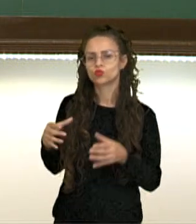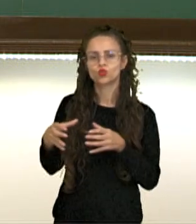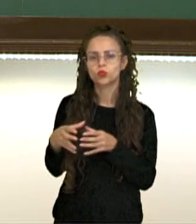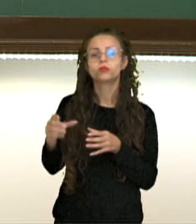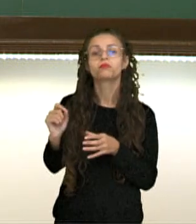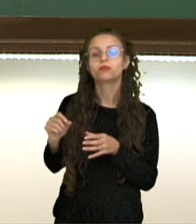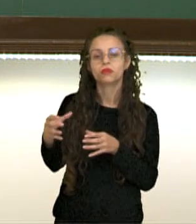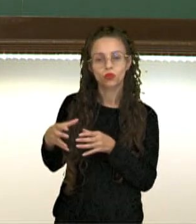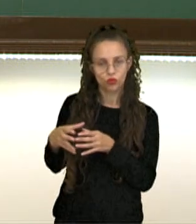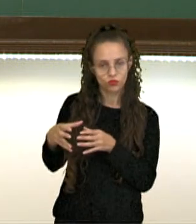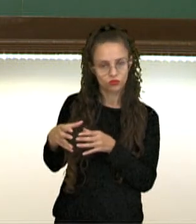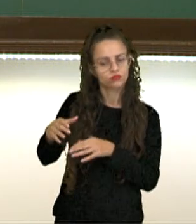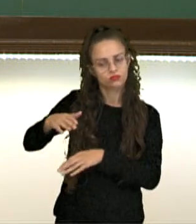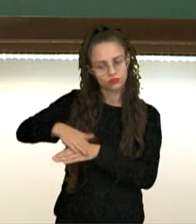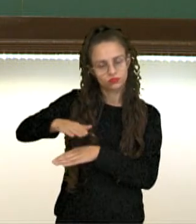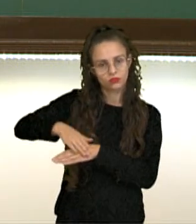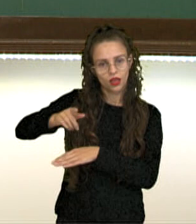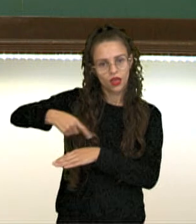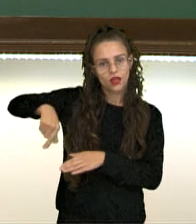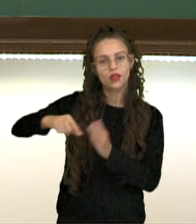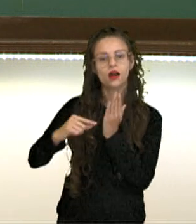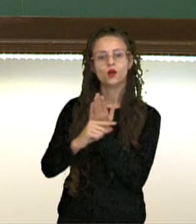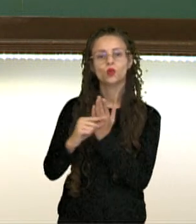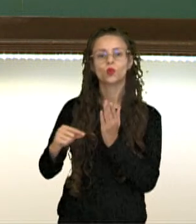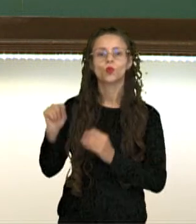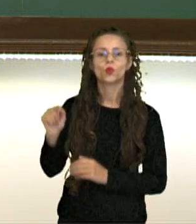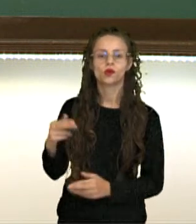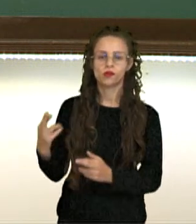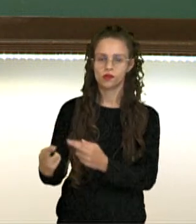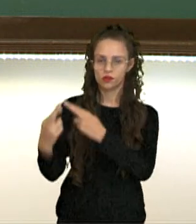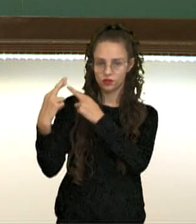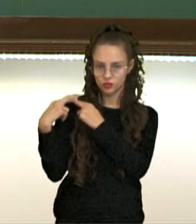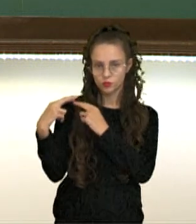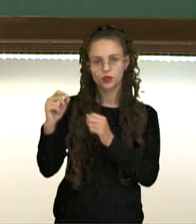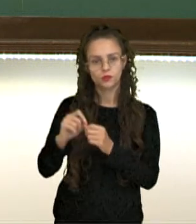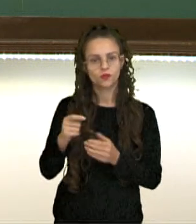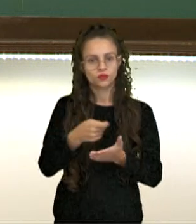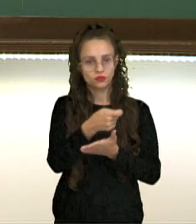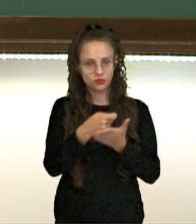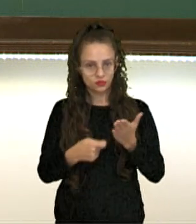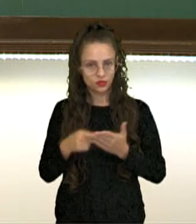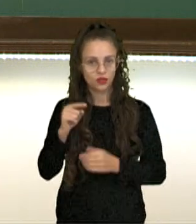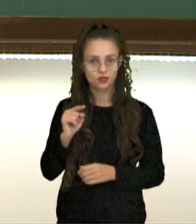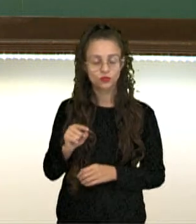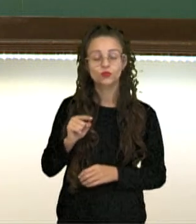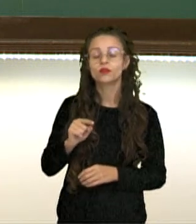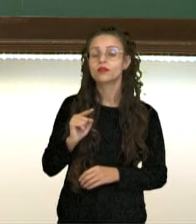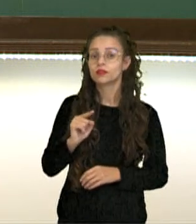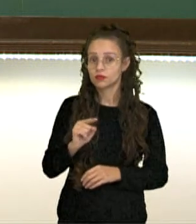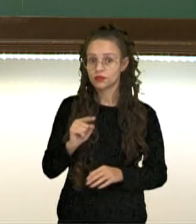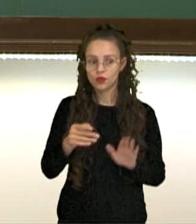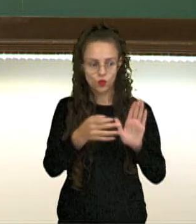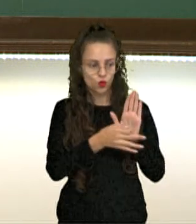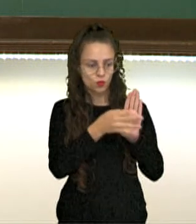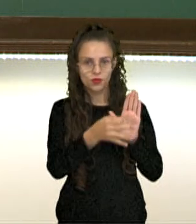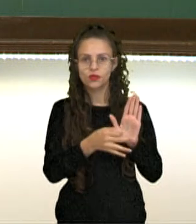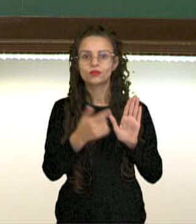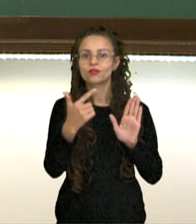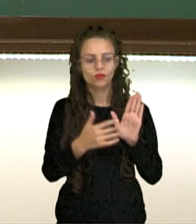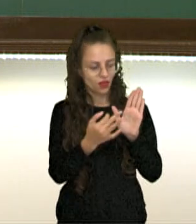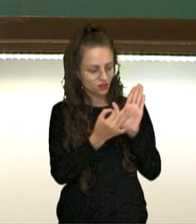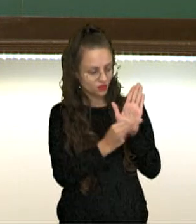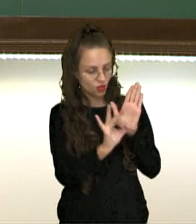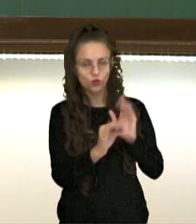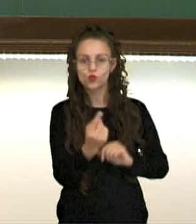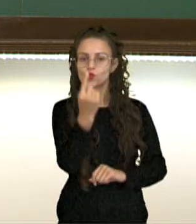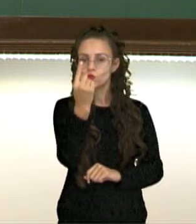grupo? Os editorialistas responsáveis por fazer isso no jornal. O editorial, ele não é assinado por uma pessoa,